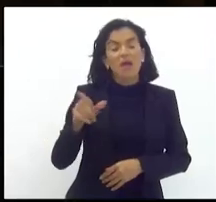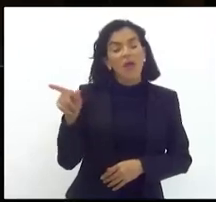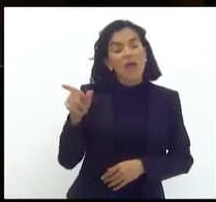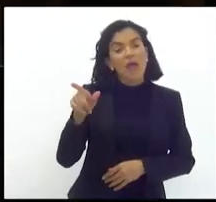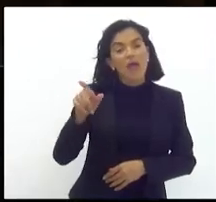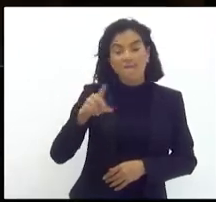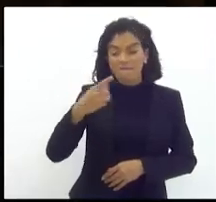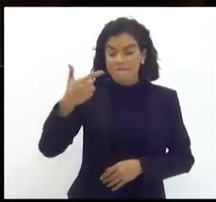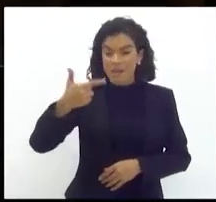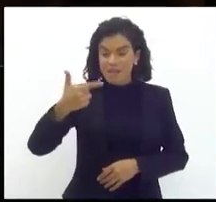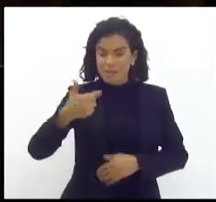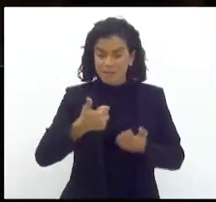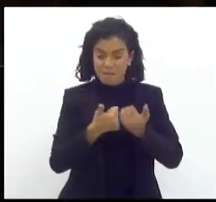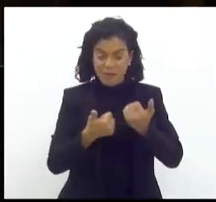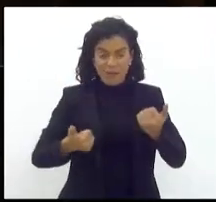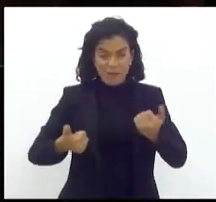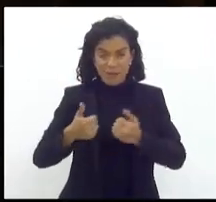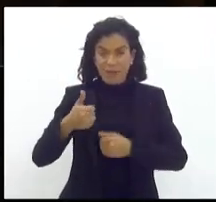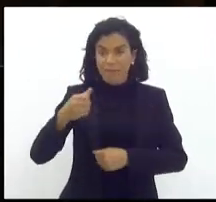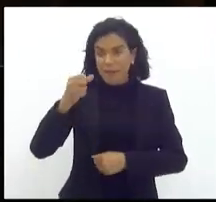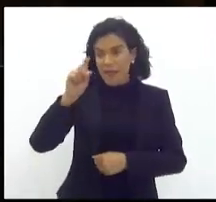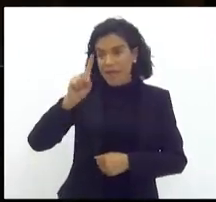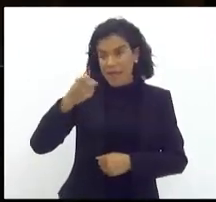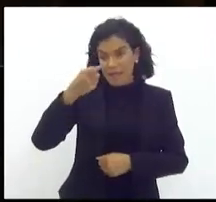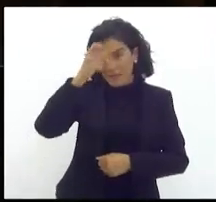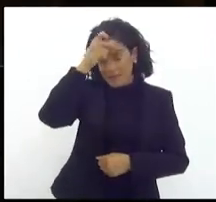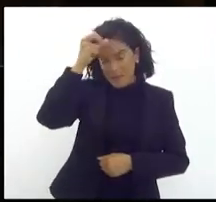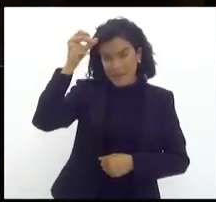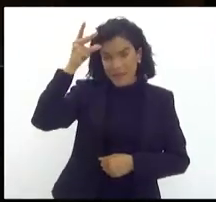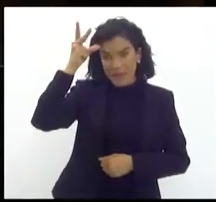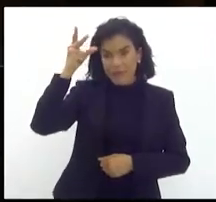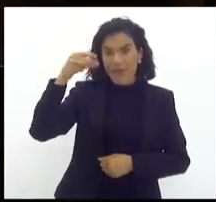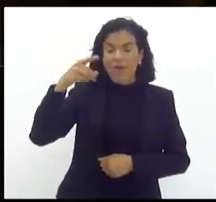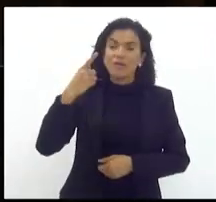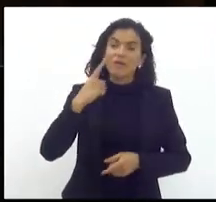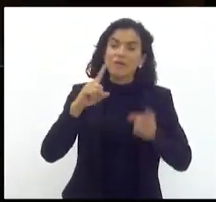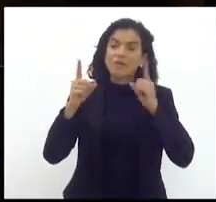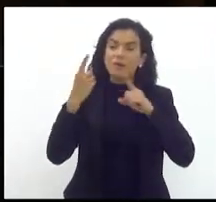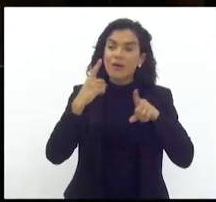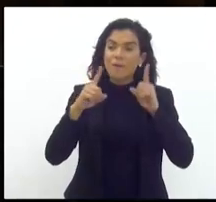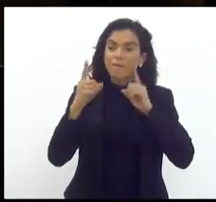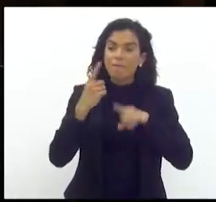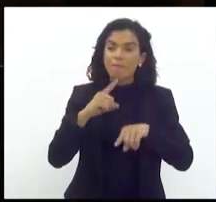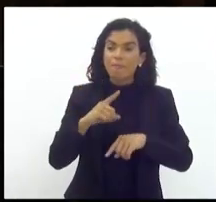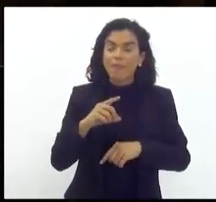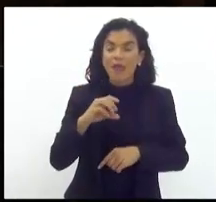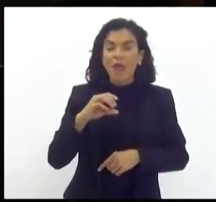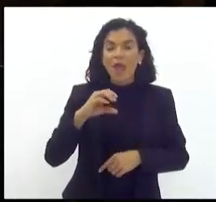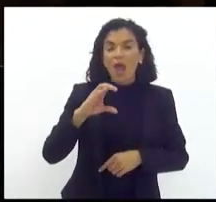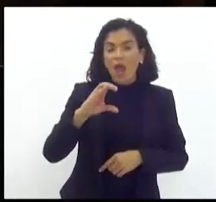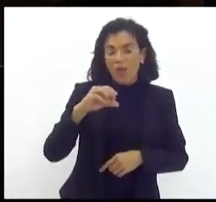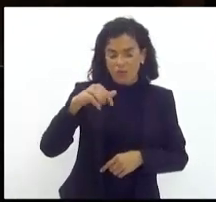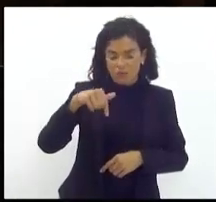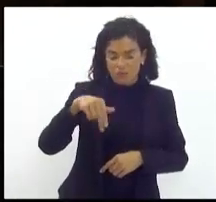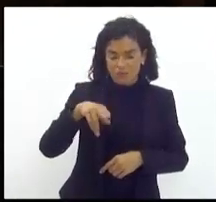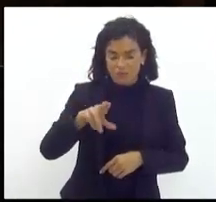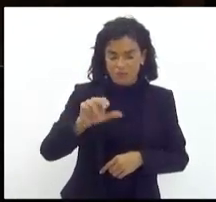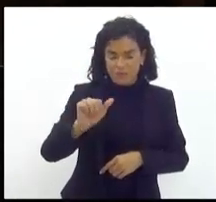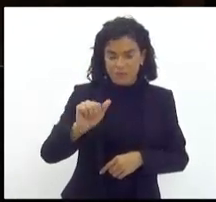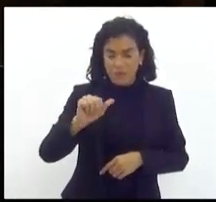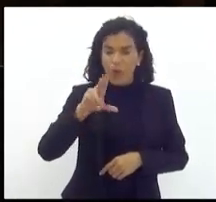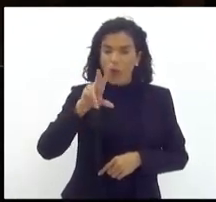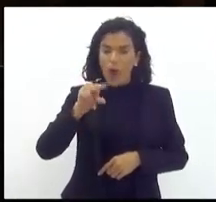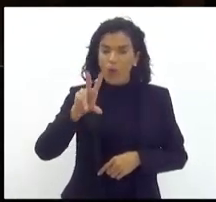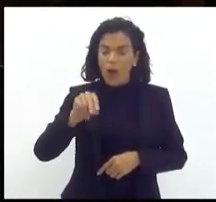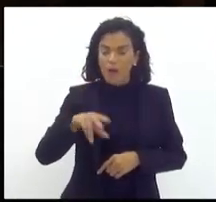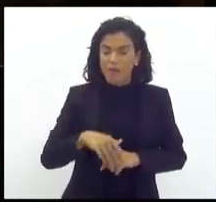PT ex-prefeito de Maricá vulgo quaquá que quer